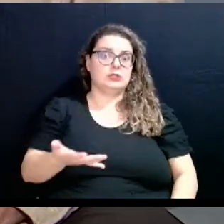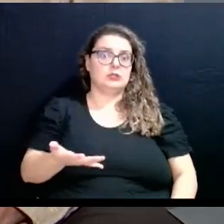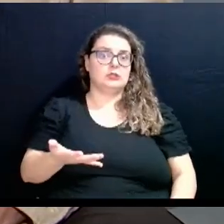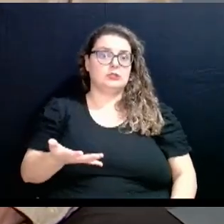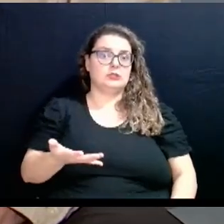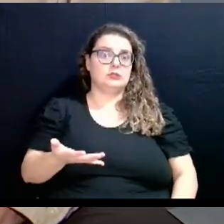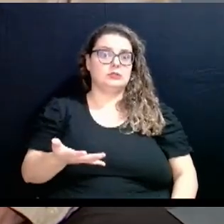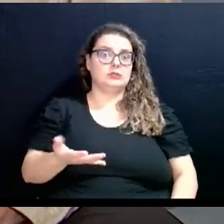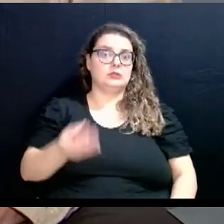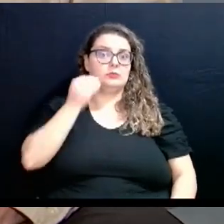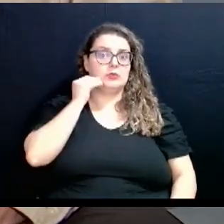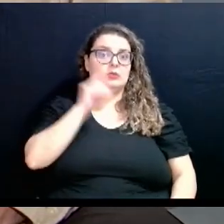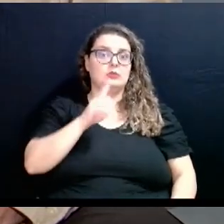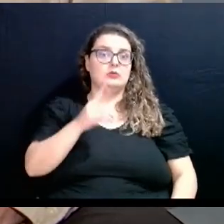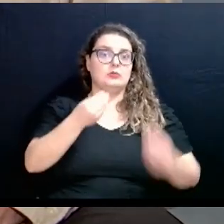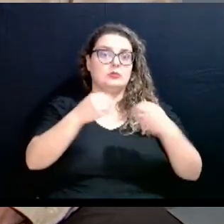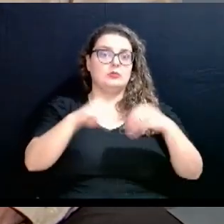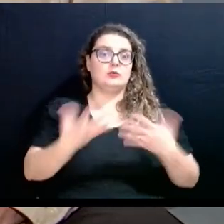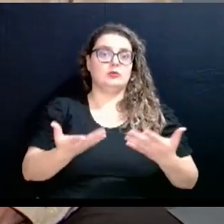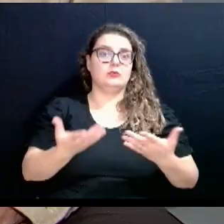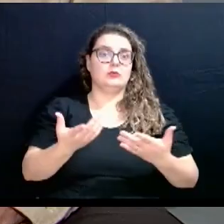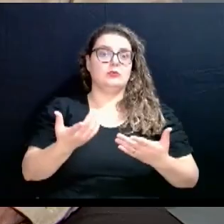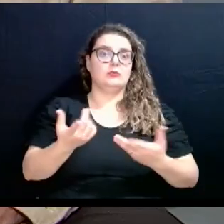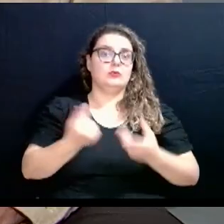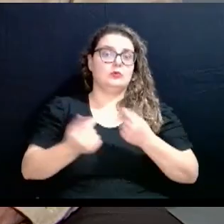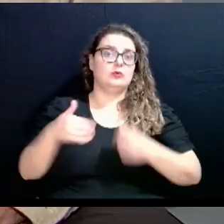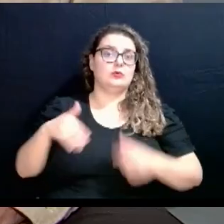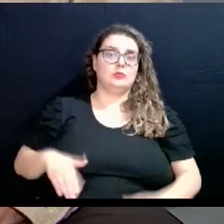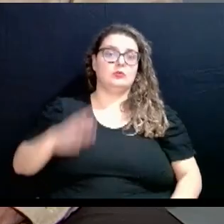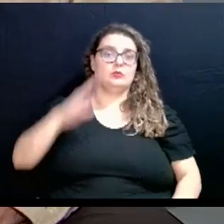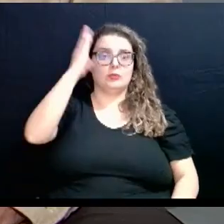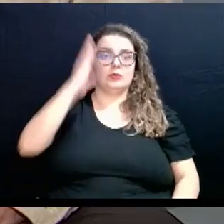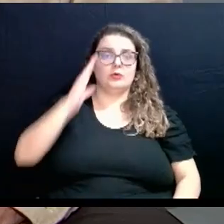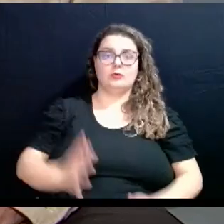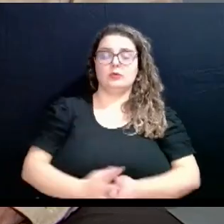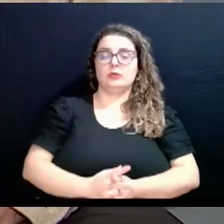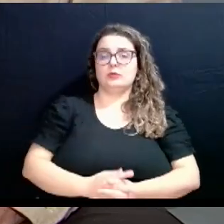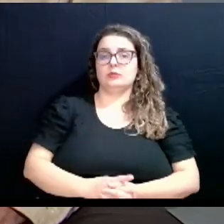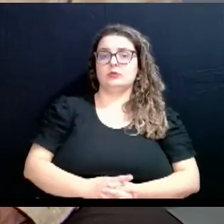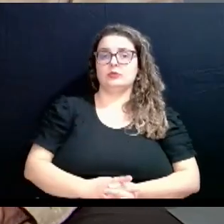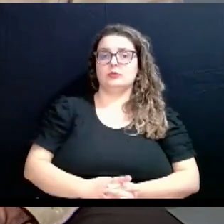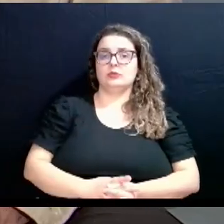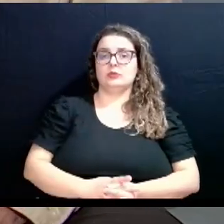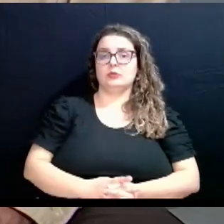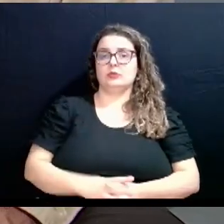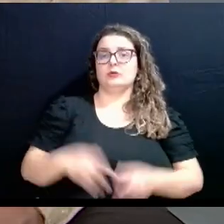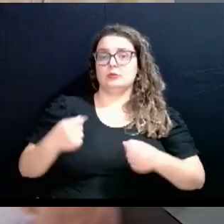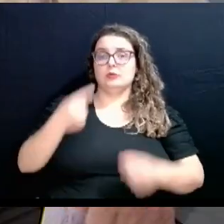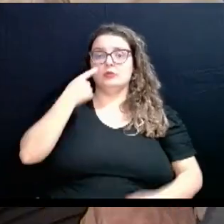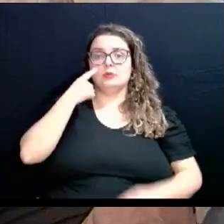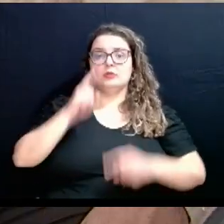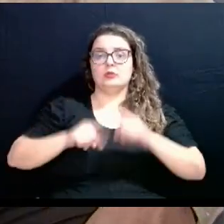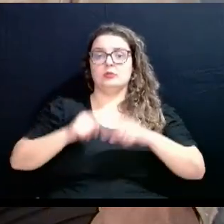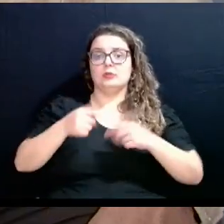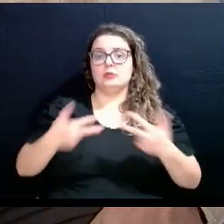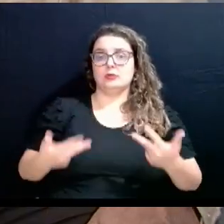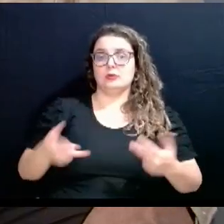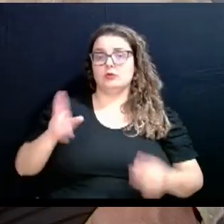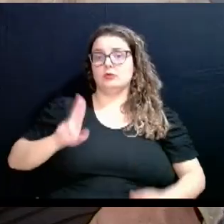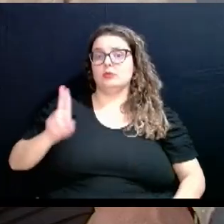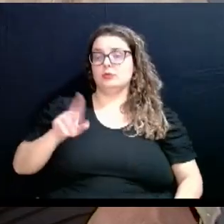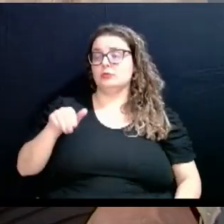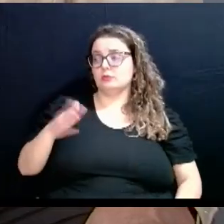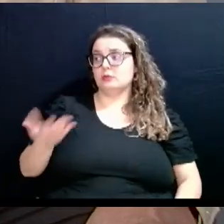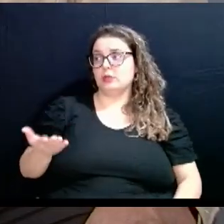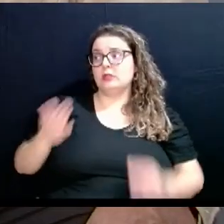então para tentar não prejudicar tanto o nosso bolso, né, o bolso do brasileiro? A gente precisa ver quais são os produtos que